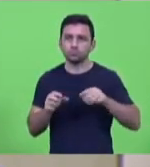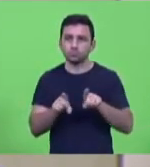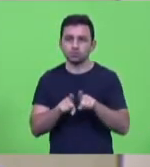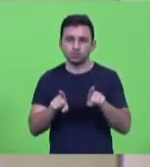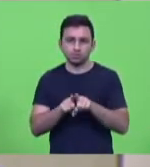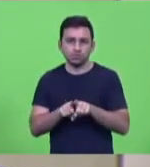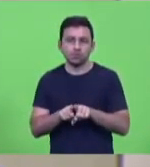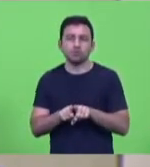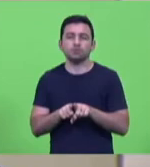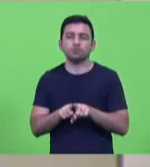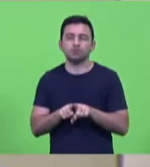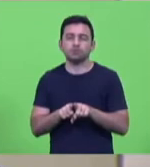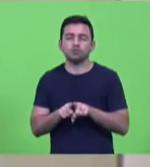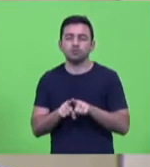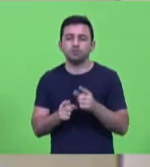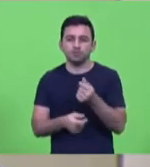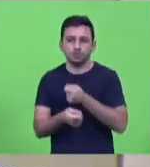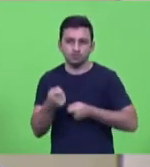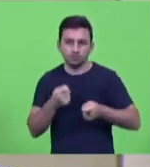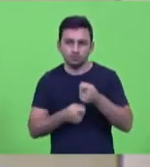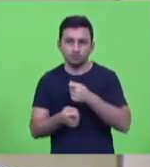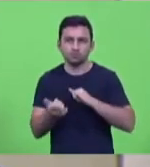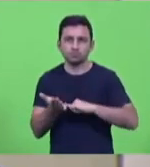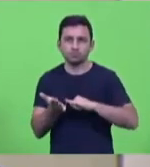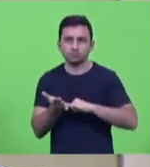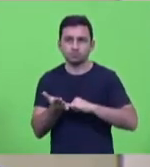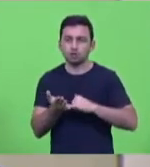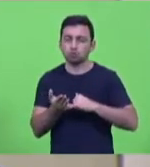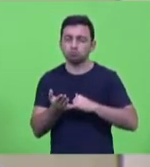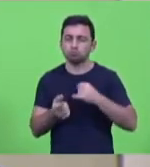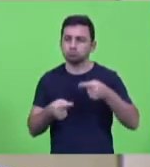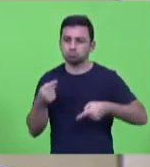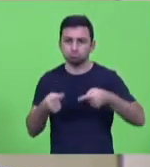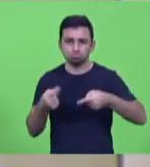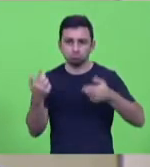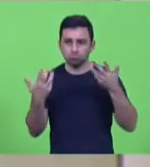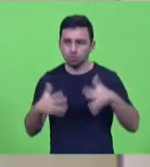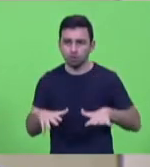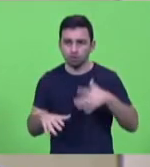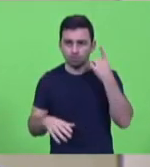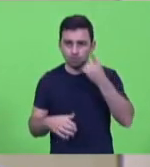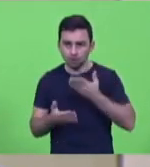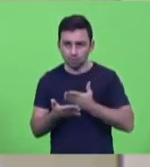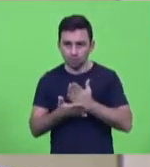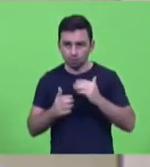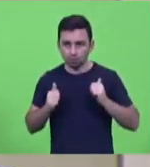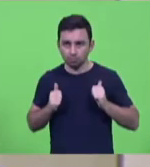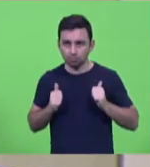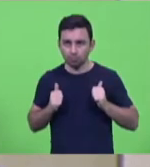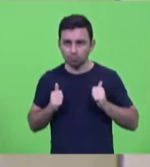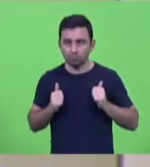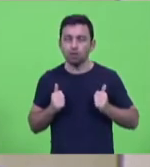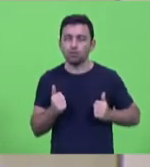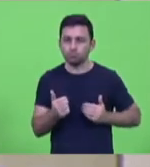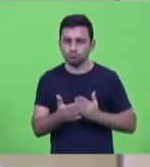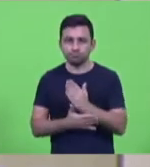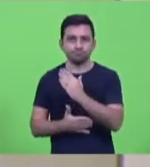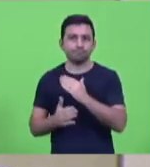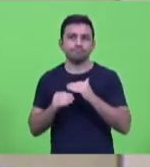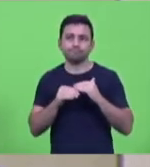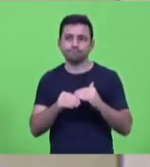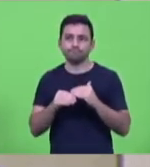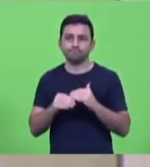Tributação. Não havendo quem queira discutir em votação. Deputados que aprovam, permaneçam como se encontram. Aprovado